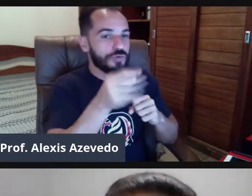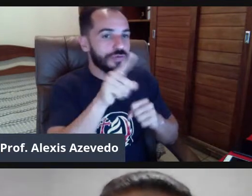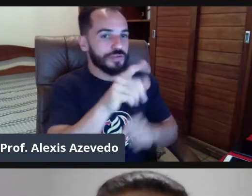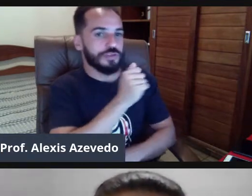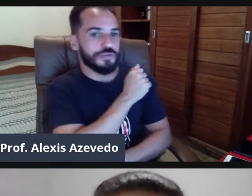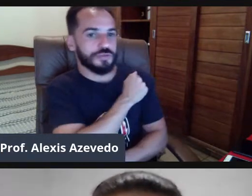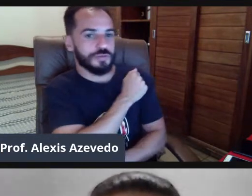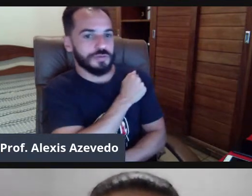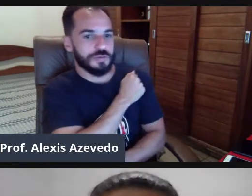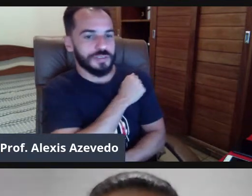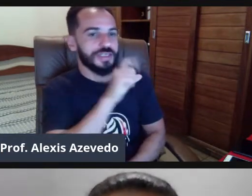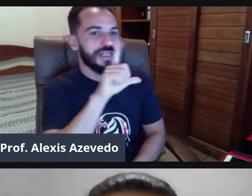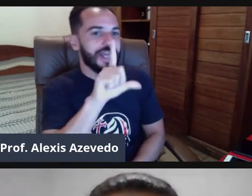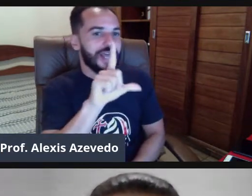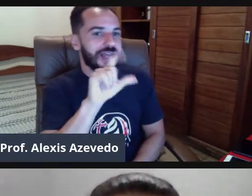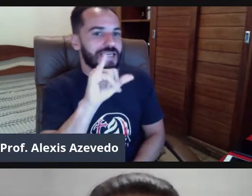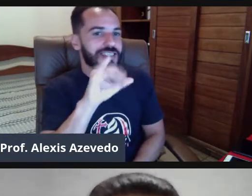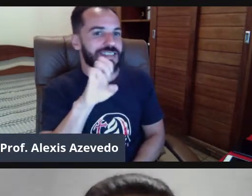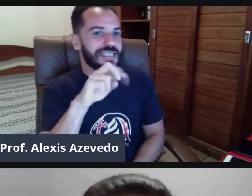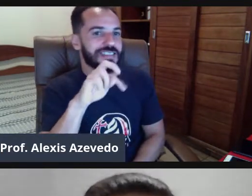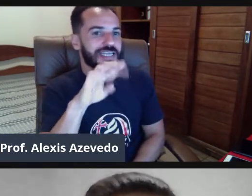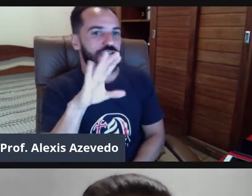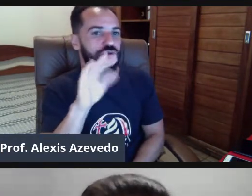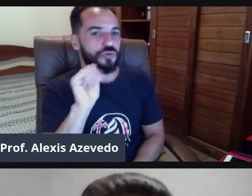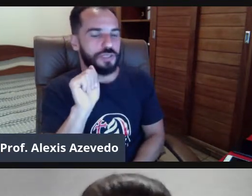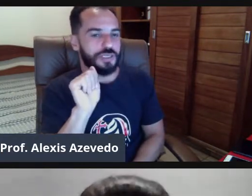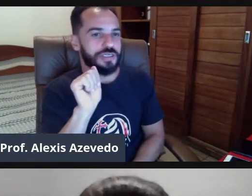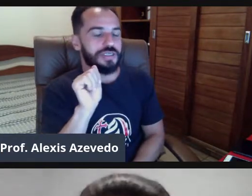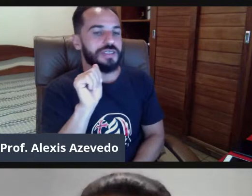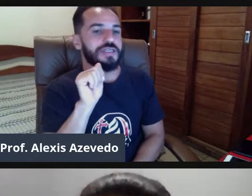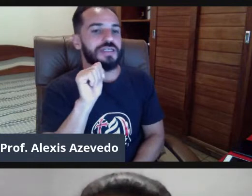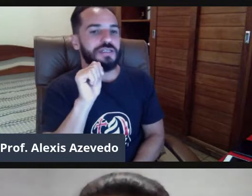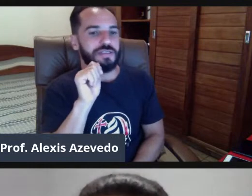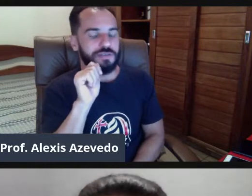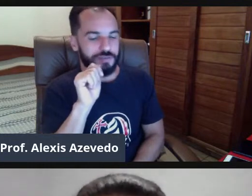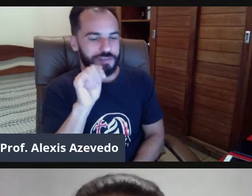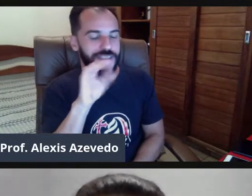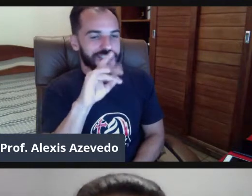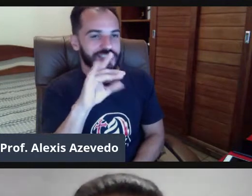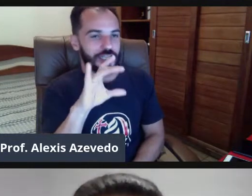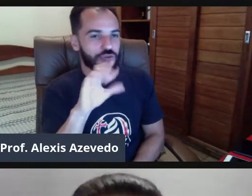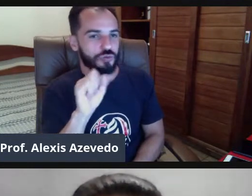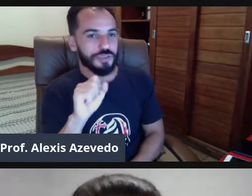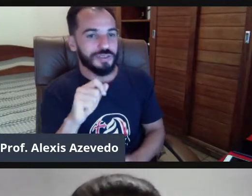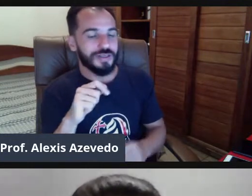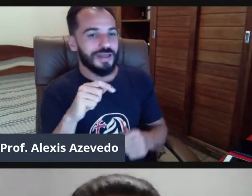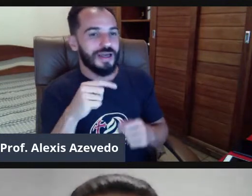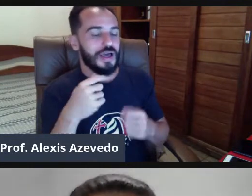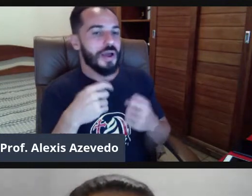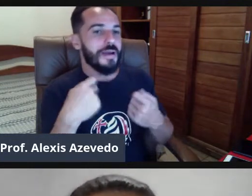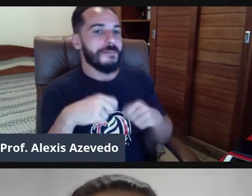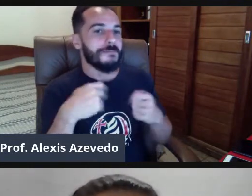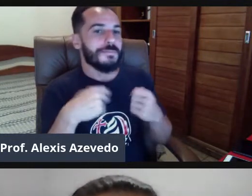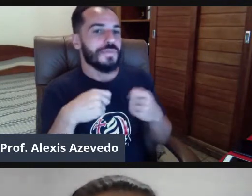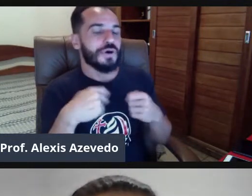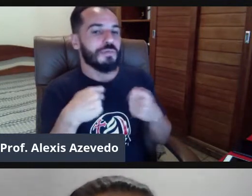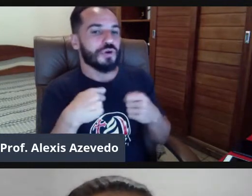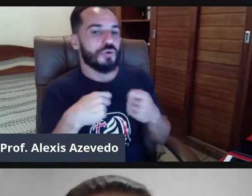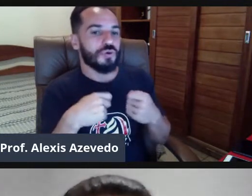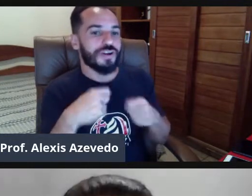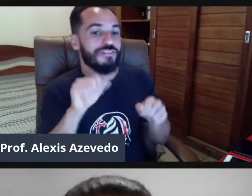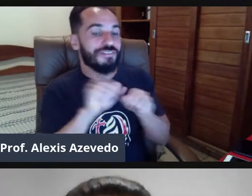os alunos da licenciatura, né? Artes plásticas, tracinho, licenciatura, não deixar de fazer as disciplinas que